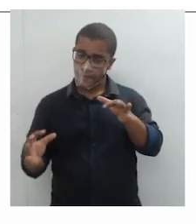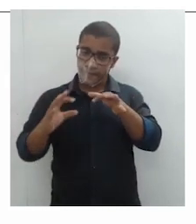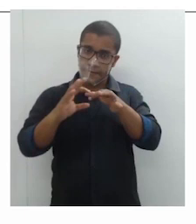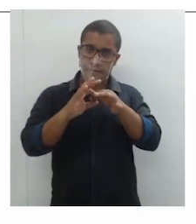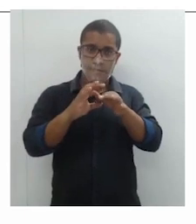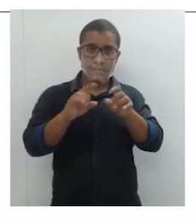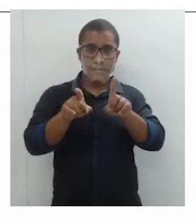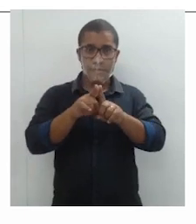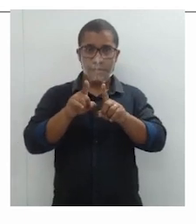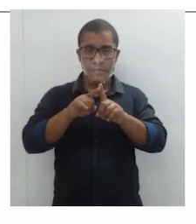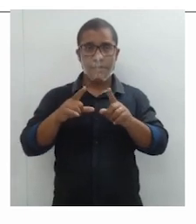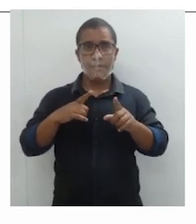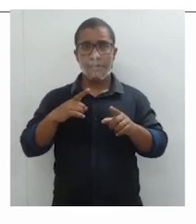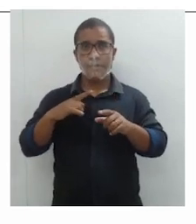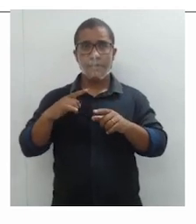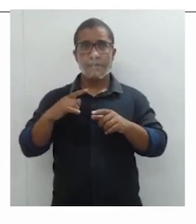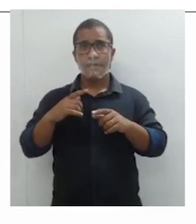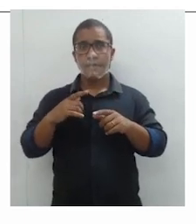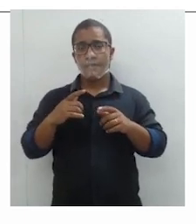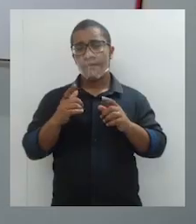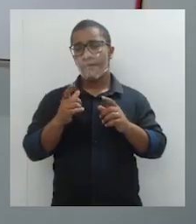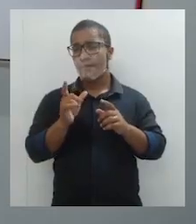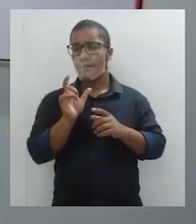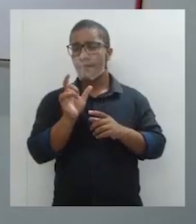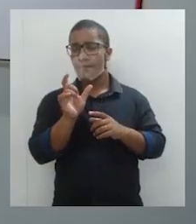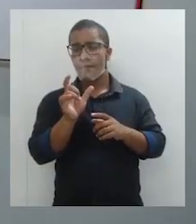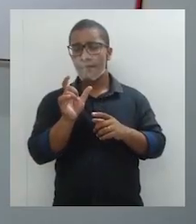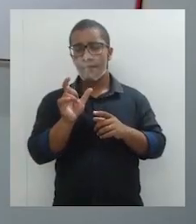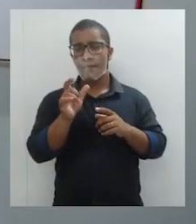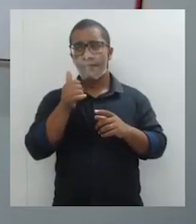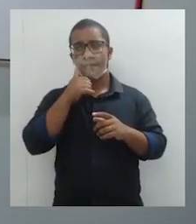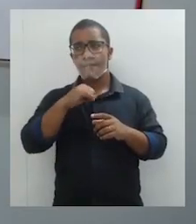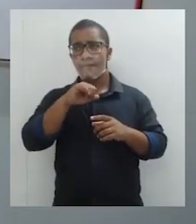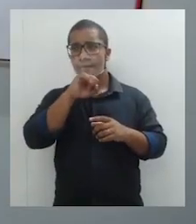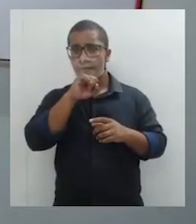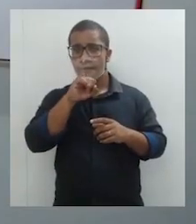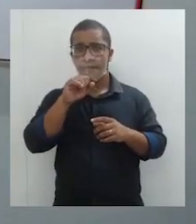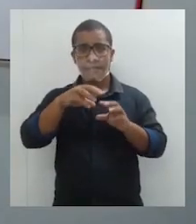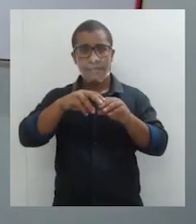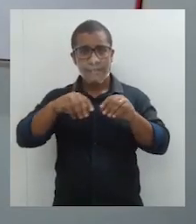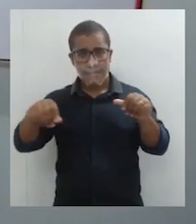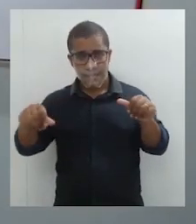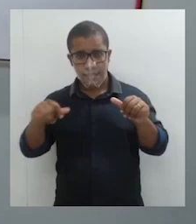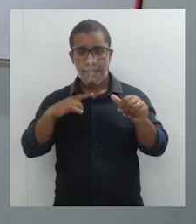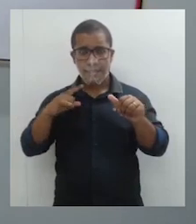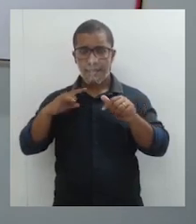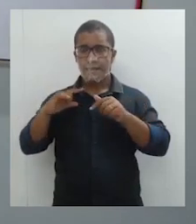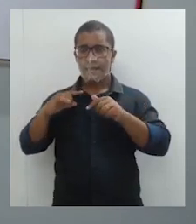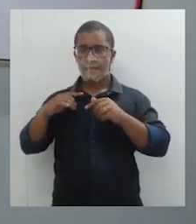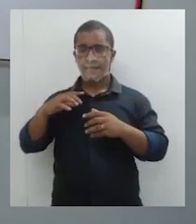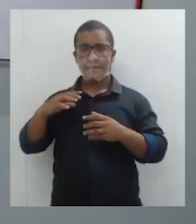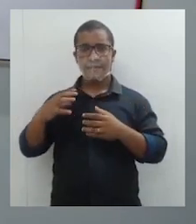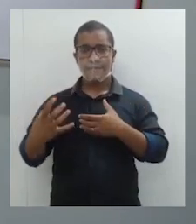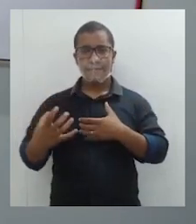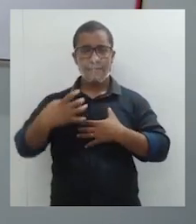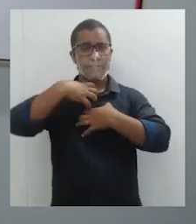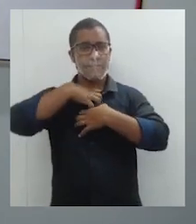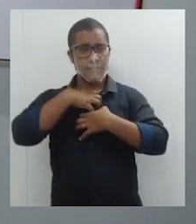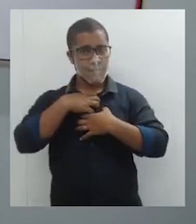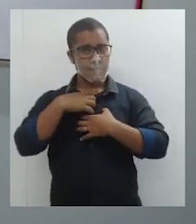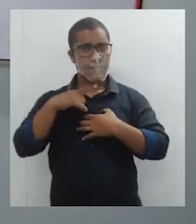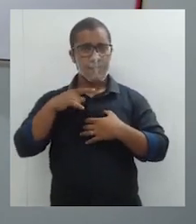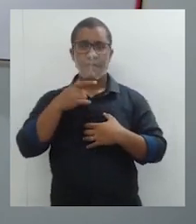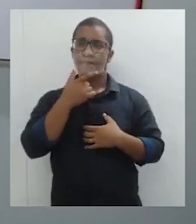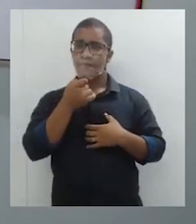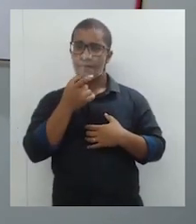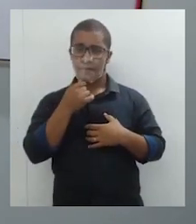encontro com a transcendência observarão essa questão Mãe Terra a questão da transcendência essa relação